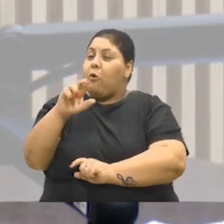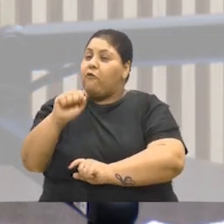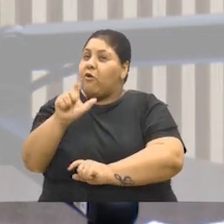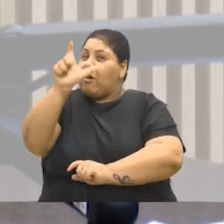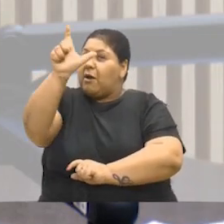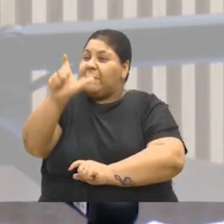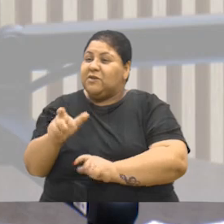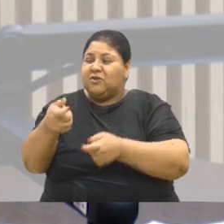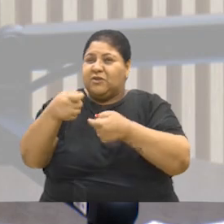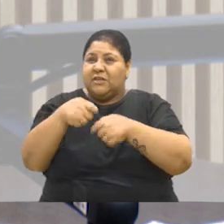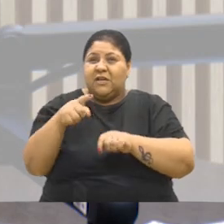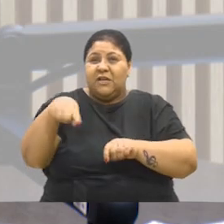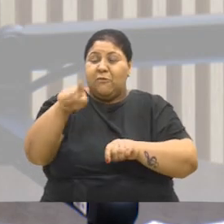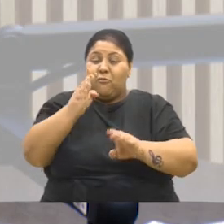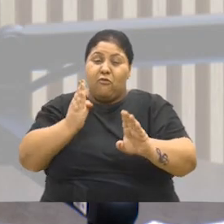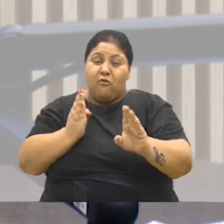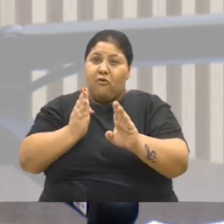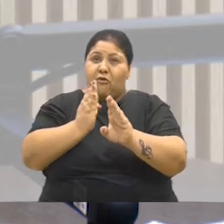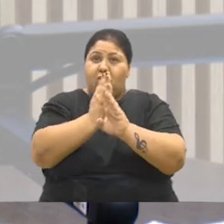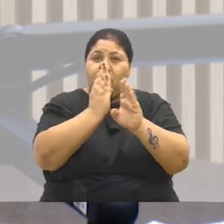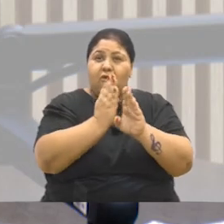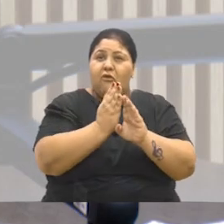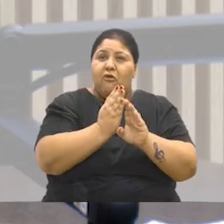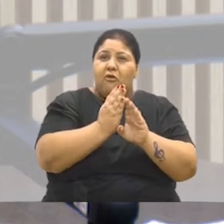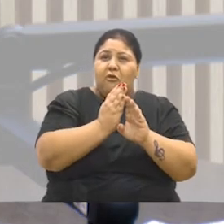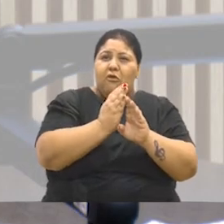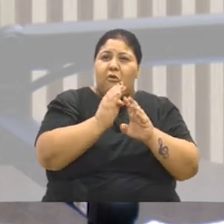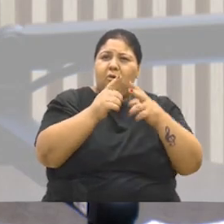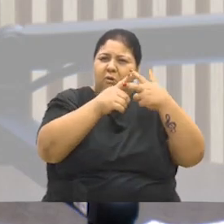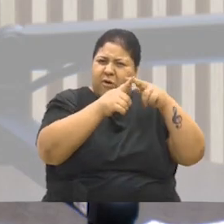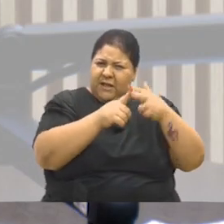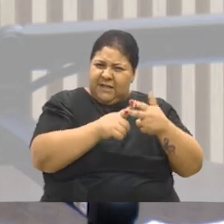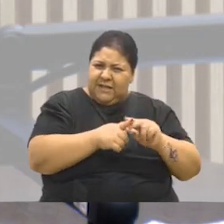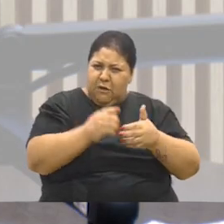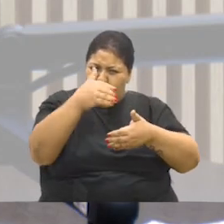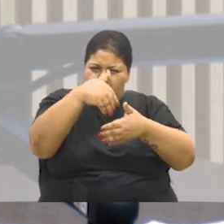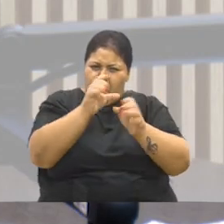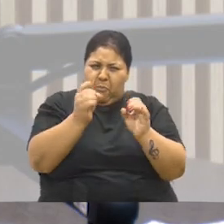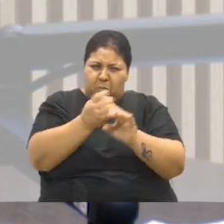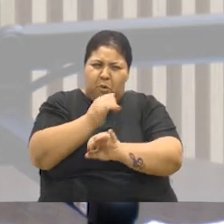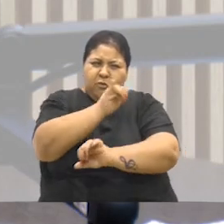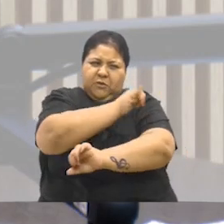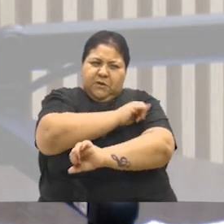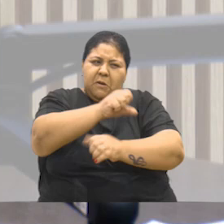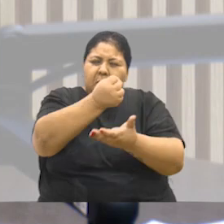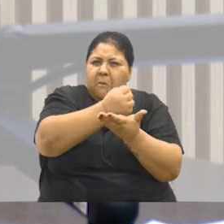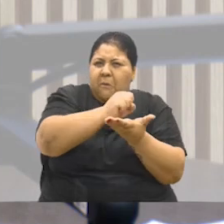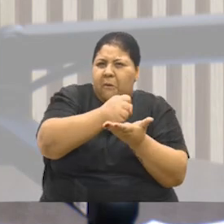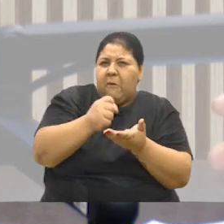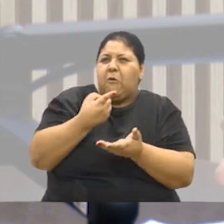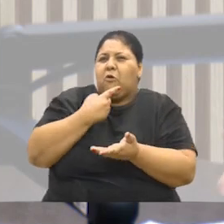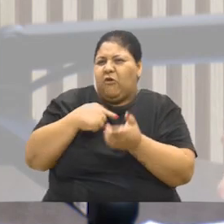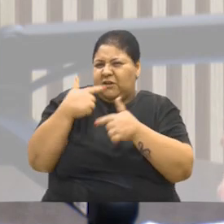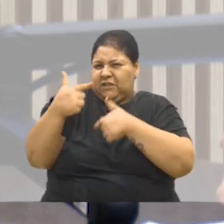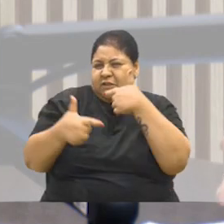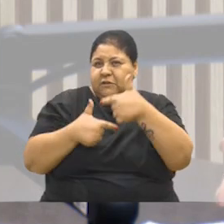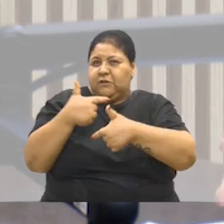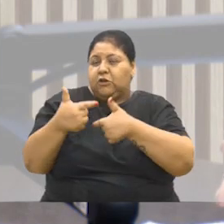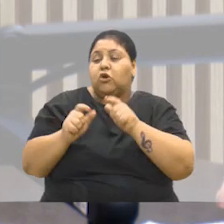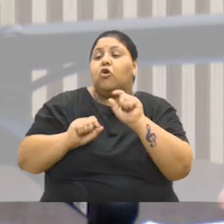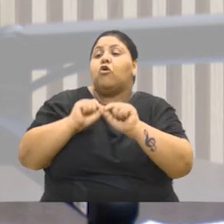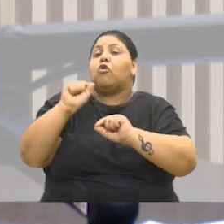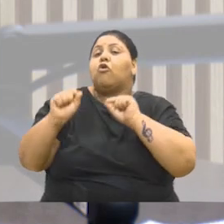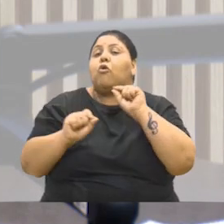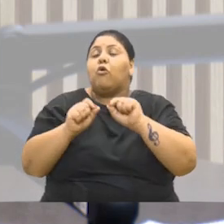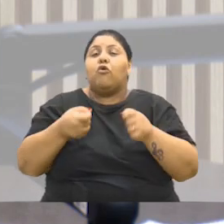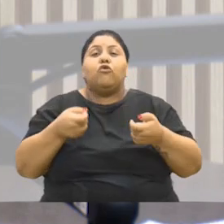encontra florais manipulados, já prontos na farmácia, mas a gente gosta de trabalhar desse jeito, de ver quais são os necessários para a pessoa